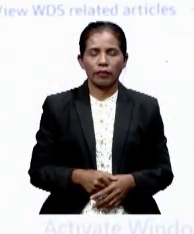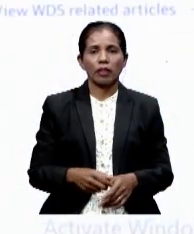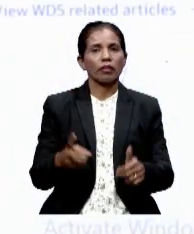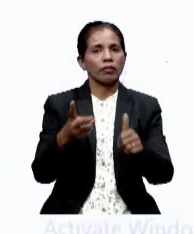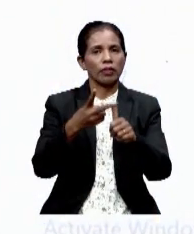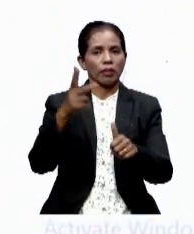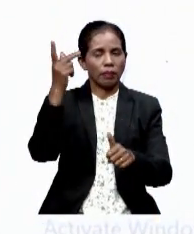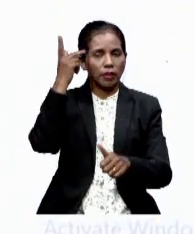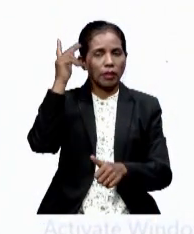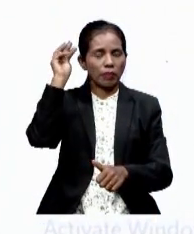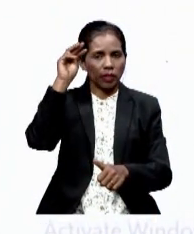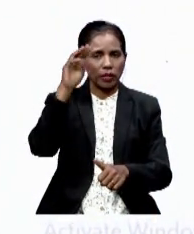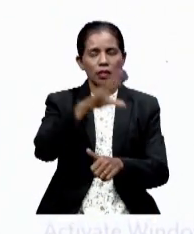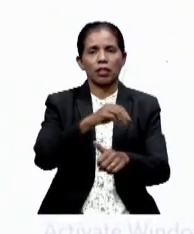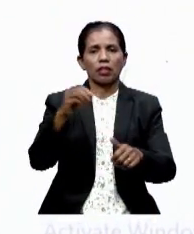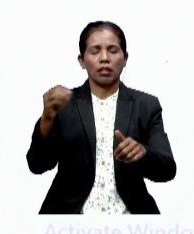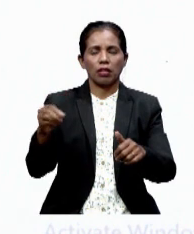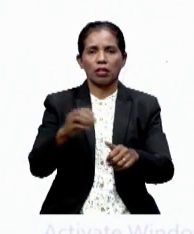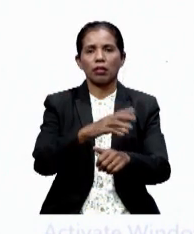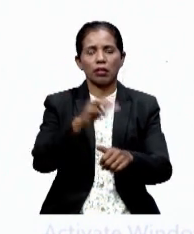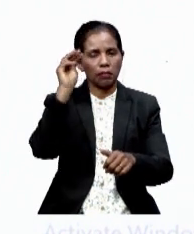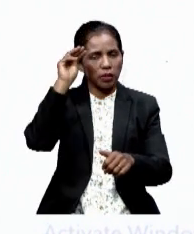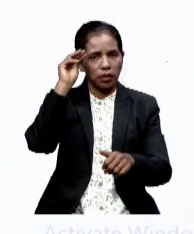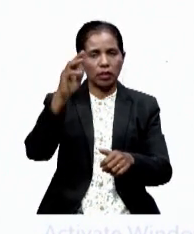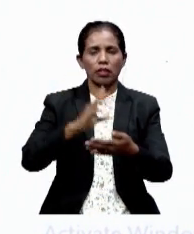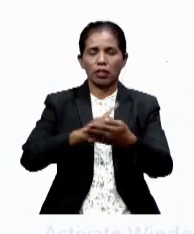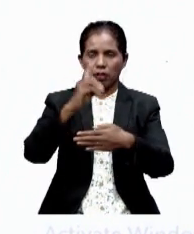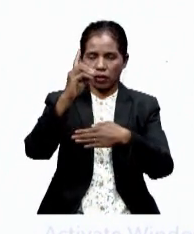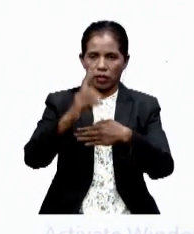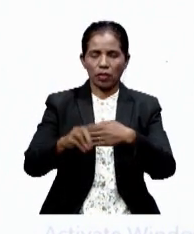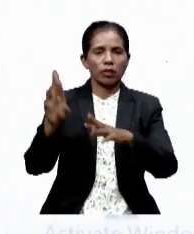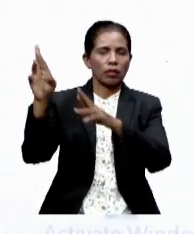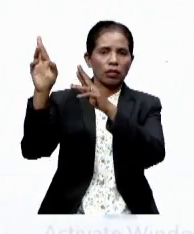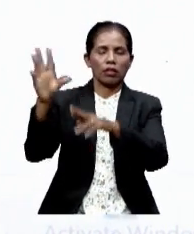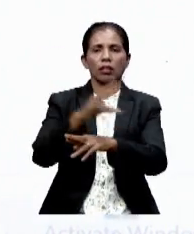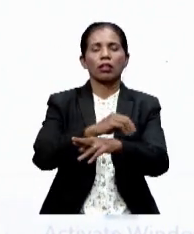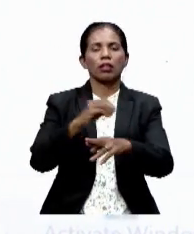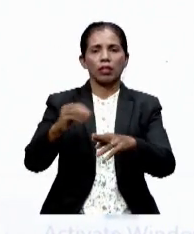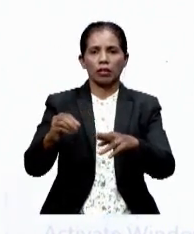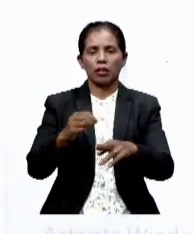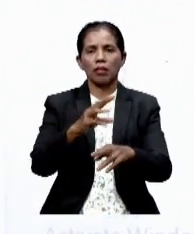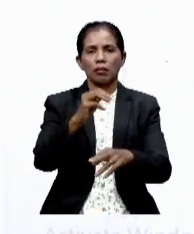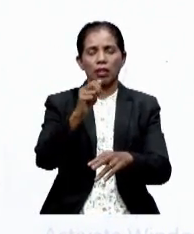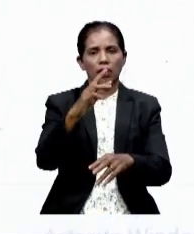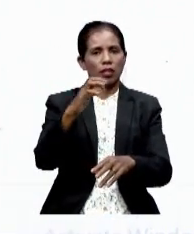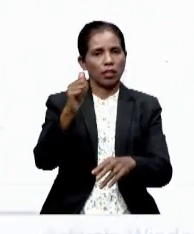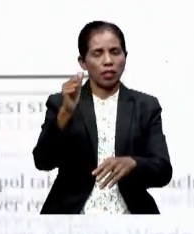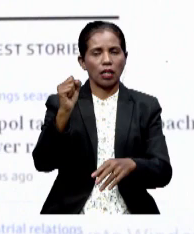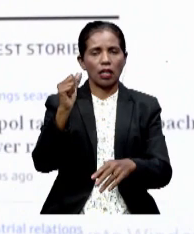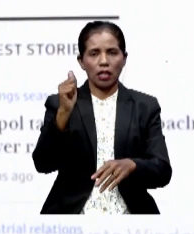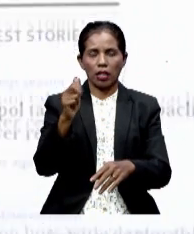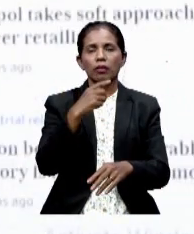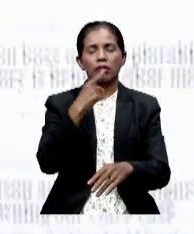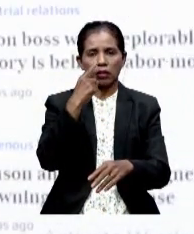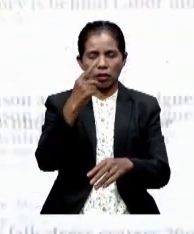Vice-Primeiro-Ministro, no Ministro Coordenador Assuntos Sociais, Ministro de Desenvolvimento Rural no Habitação Comunitária, Mariano Assaname Sabino, a tua questão